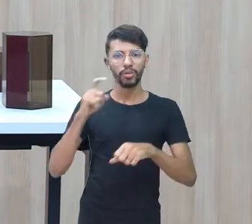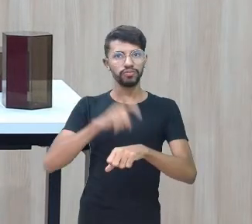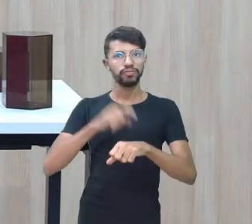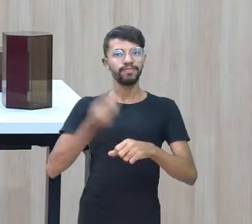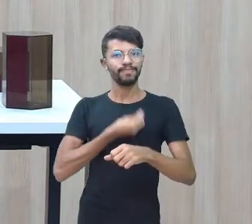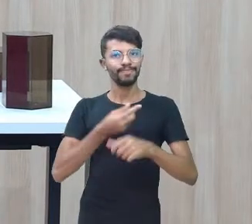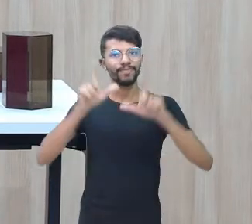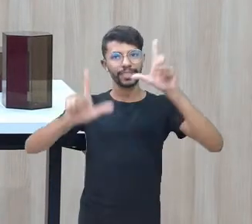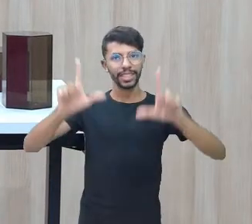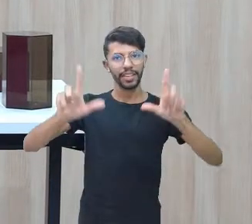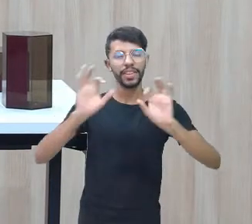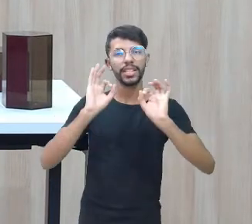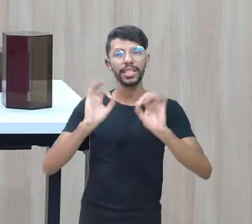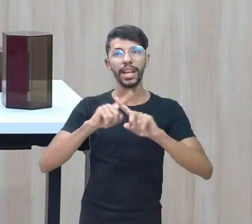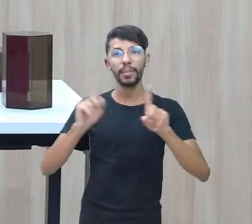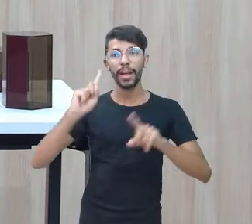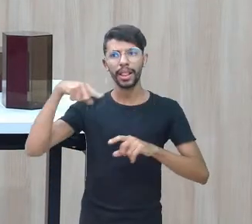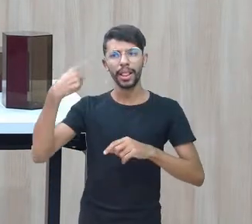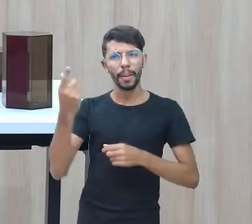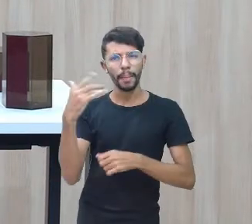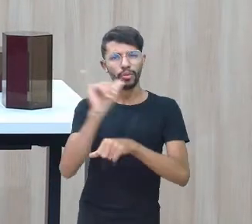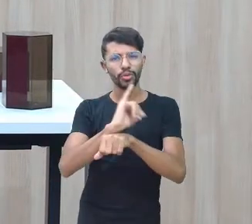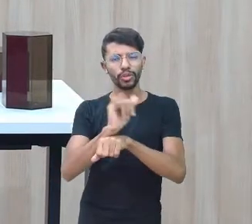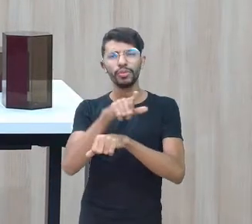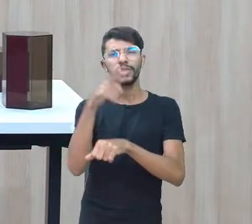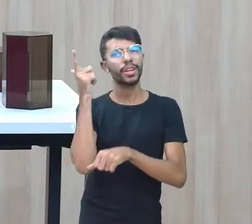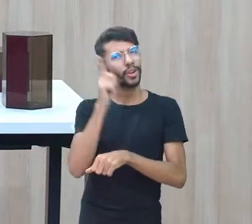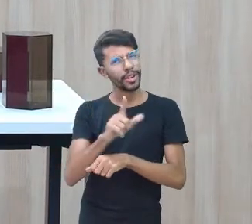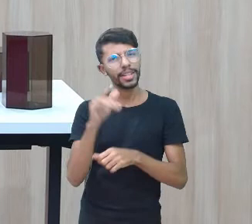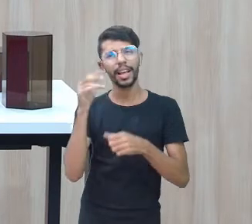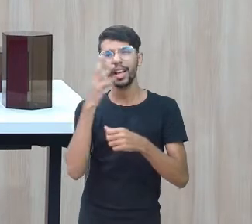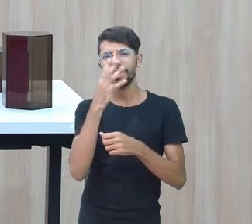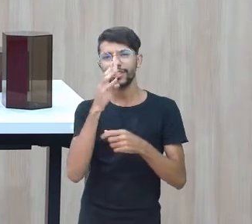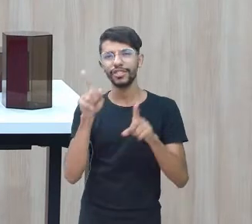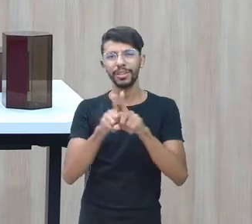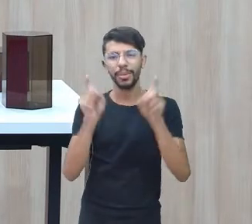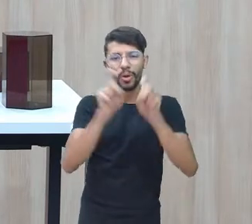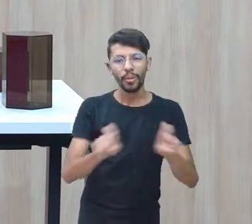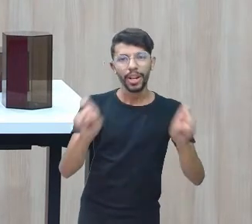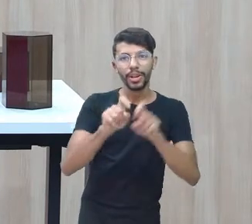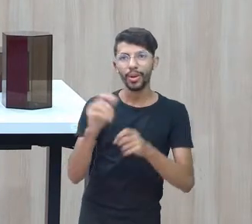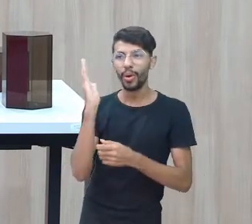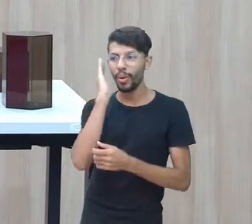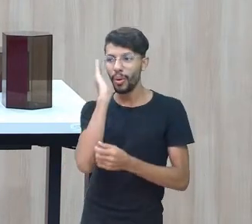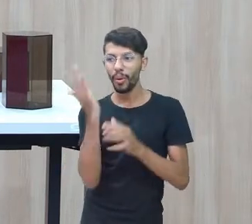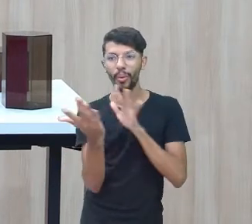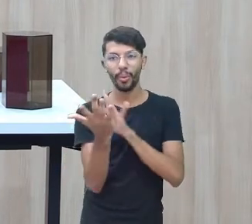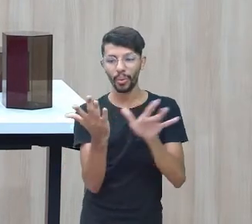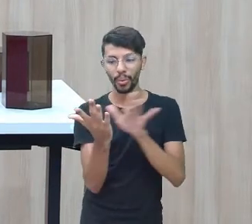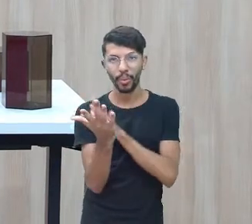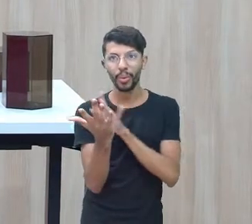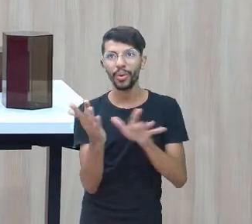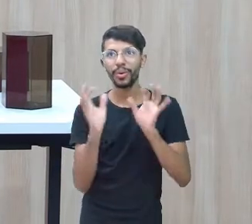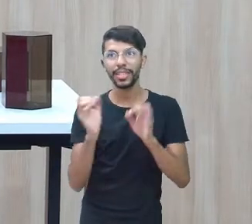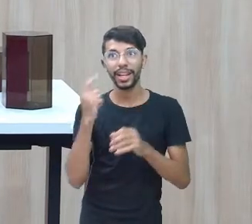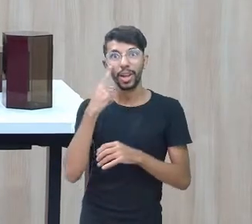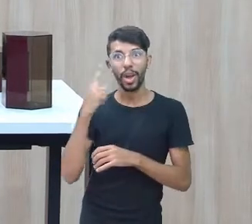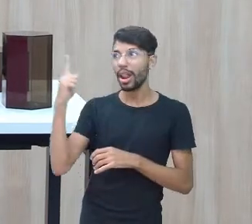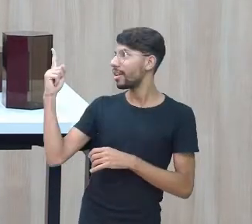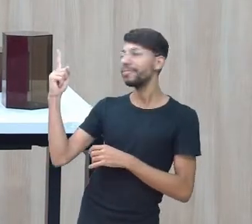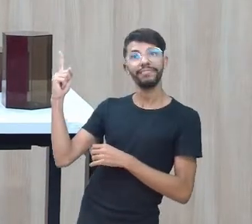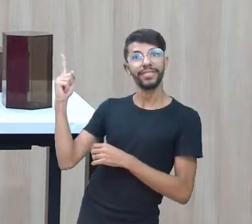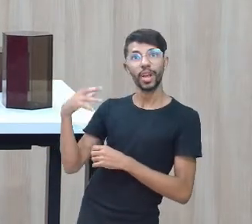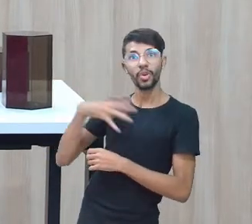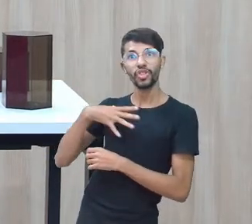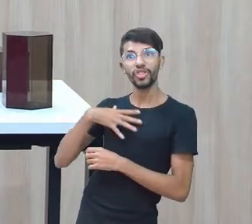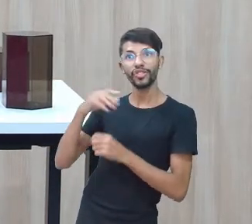pouquinho no YouTube você consegue acompanhar pelo celular e pelo computador também, tá certo? Lá a gente tem essa carinha aqui, gente, do canal.